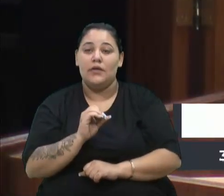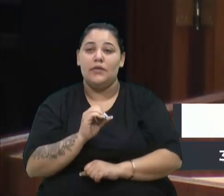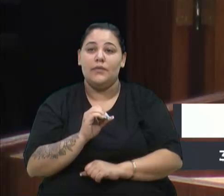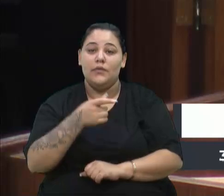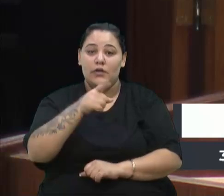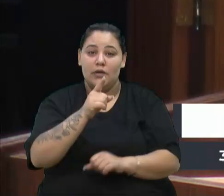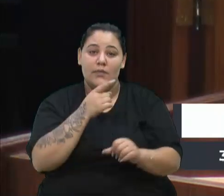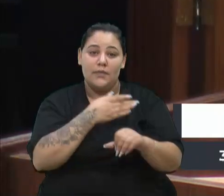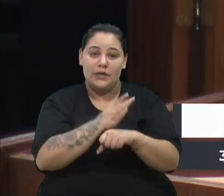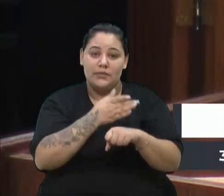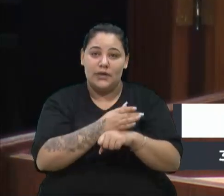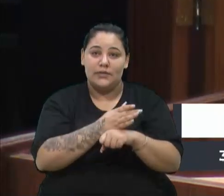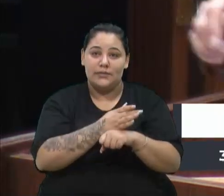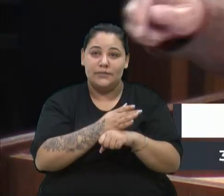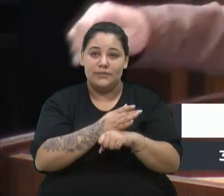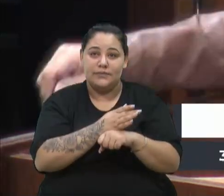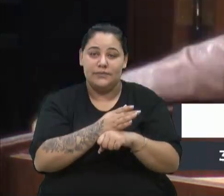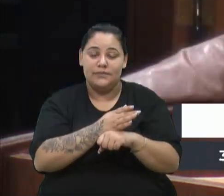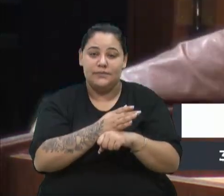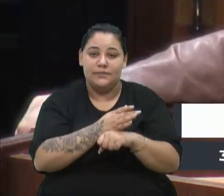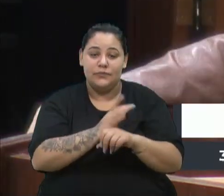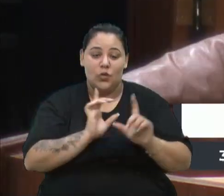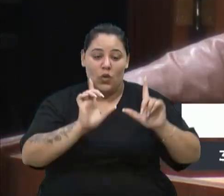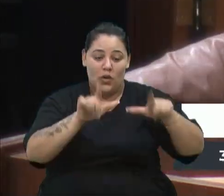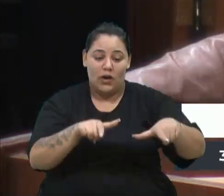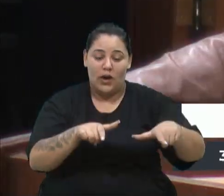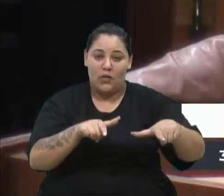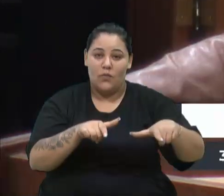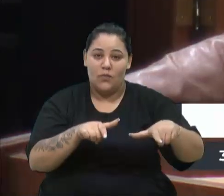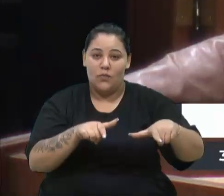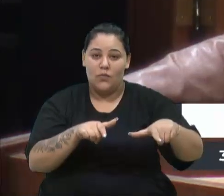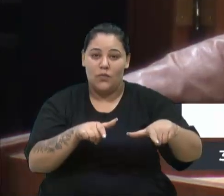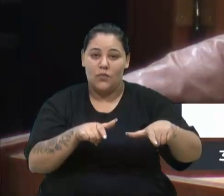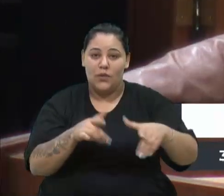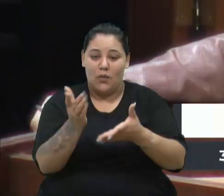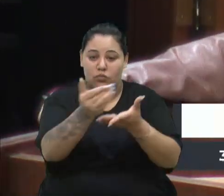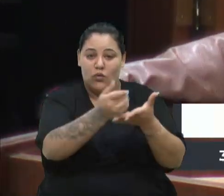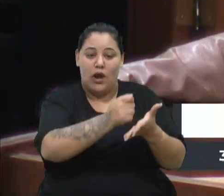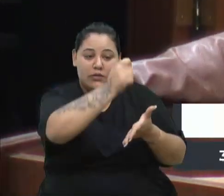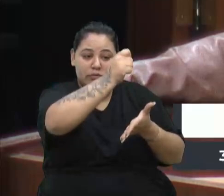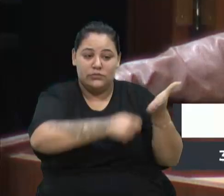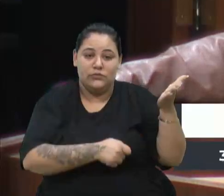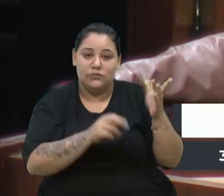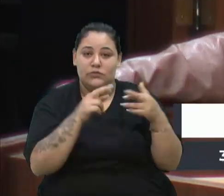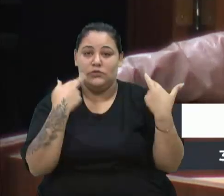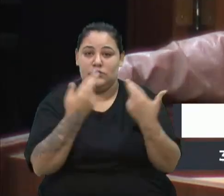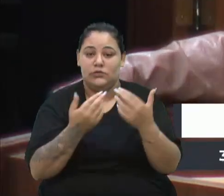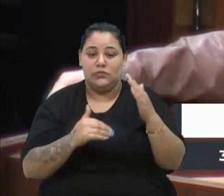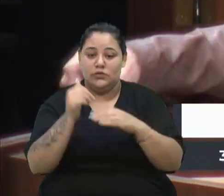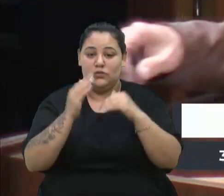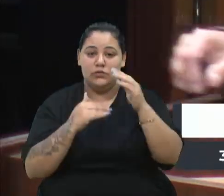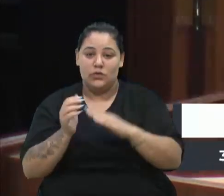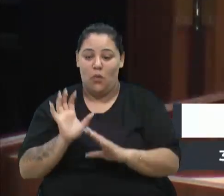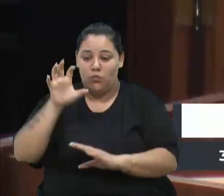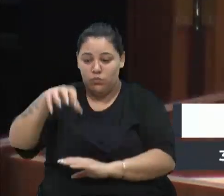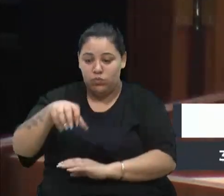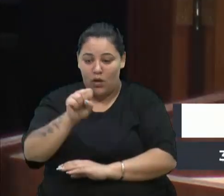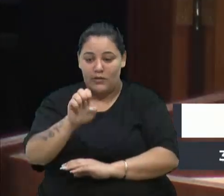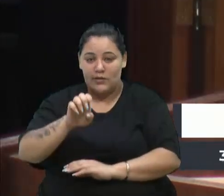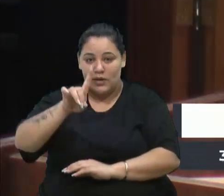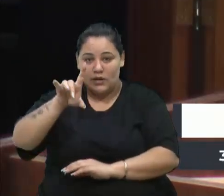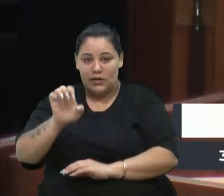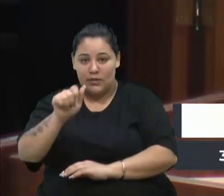Salão Nobre participando da assinatura de uma sessão diária para a construção de uma sede para